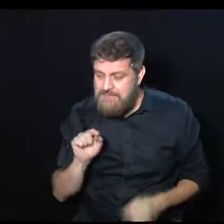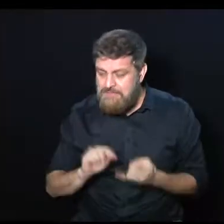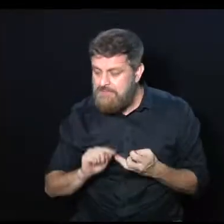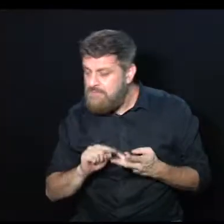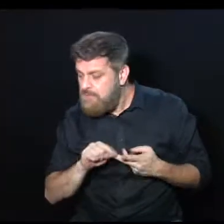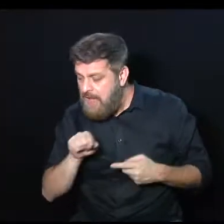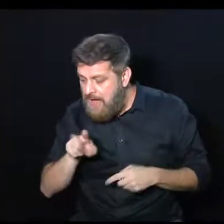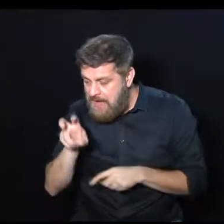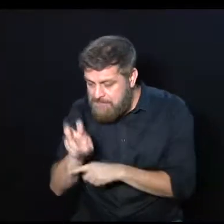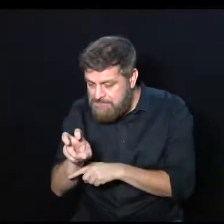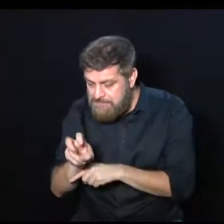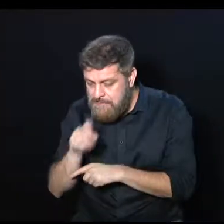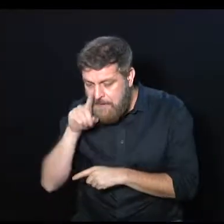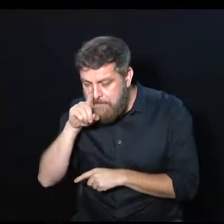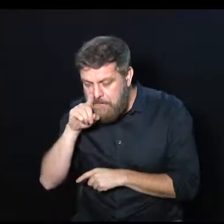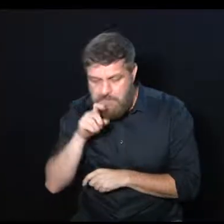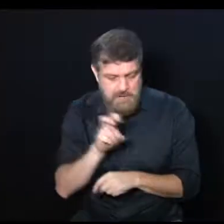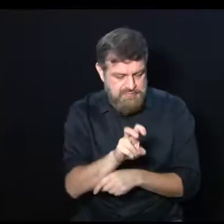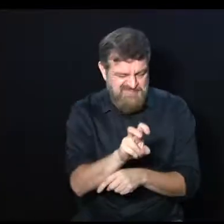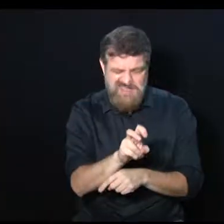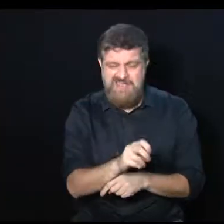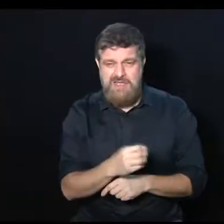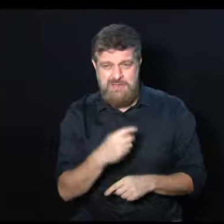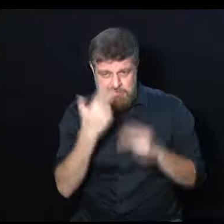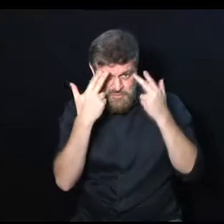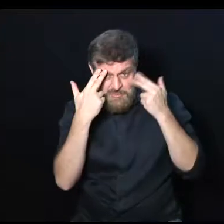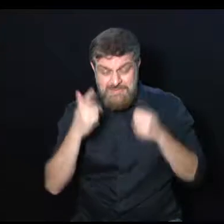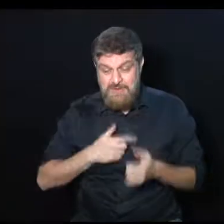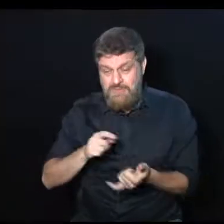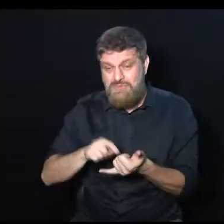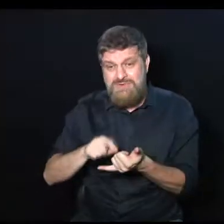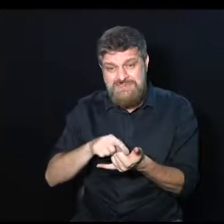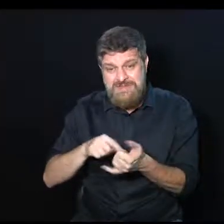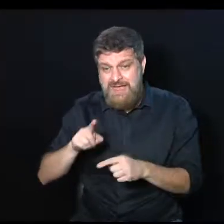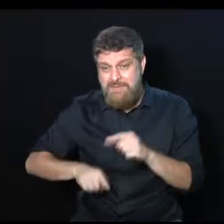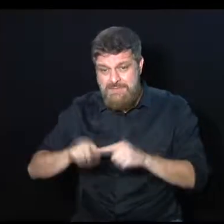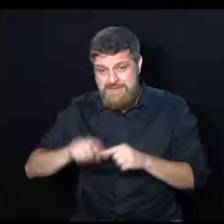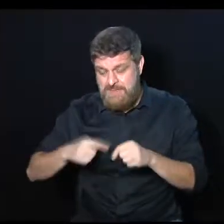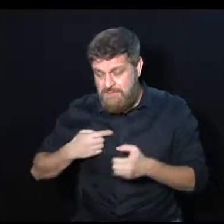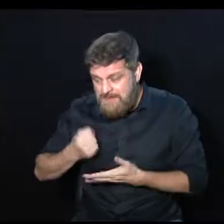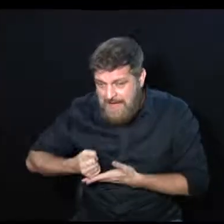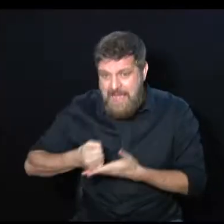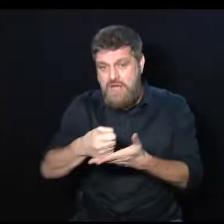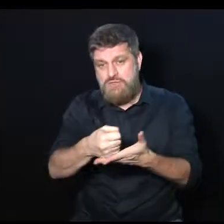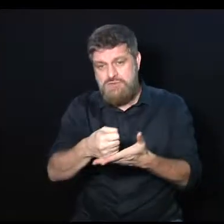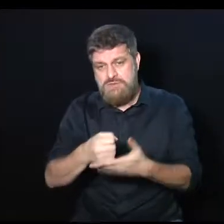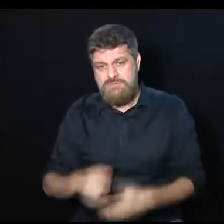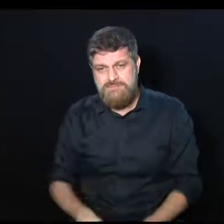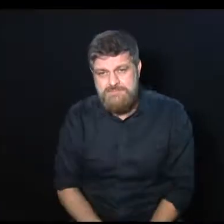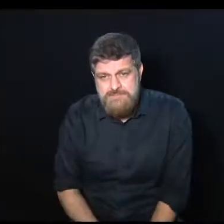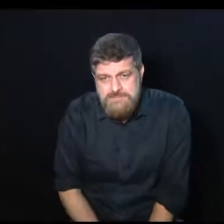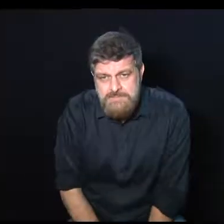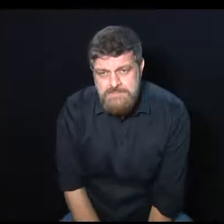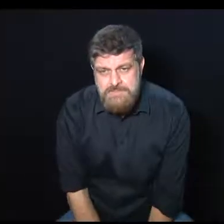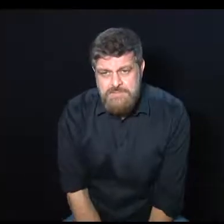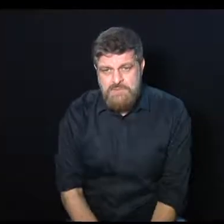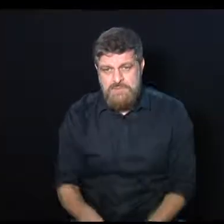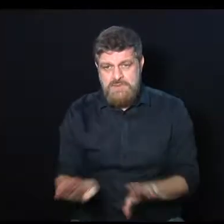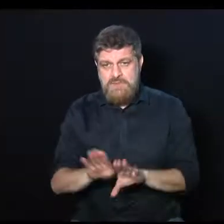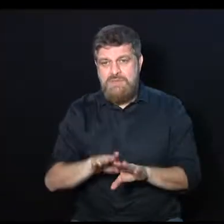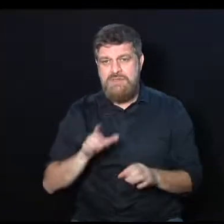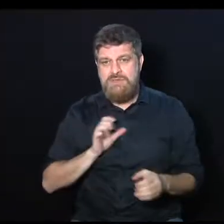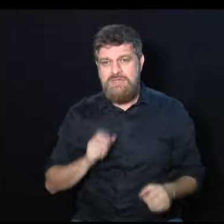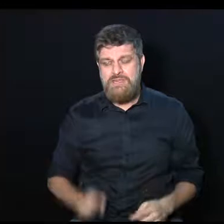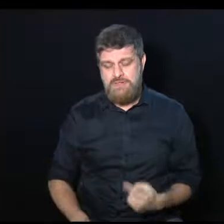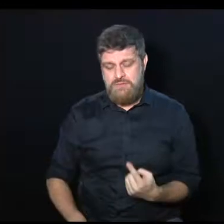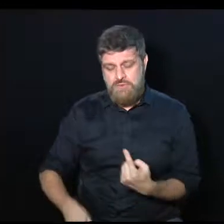causaram o acidente. Então, só o celular hoje é uma ferramenta fantástica, né, nesse tipo de atenção. Nós também damos um apoio importante ao